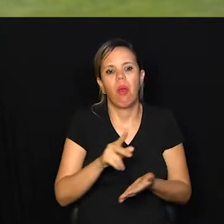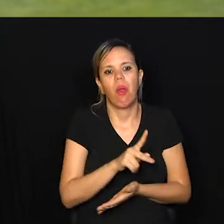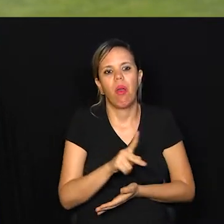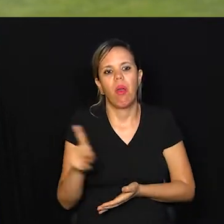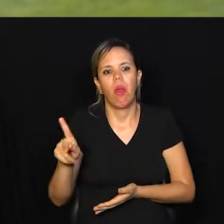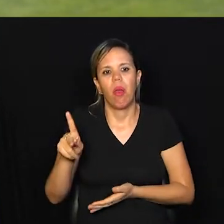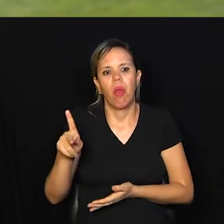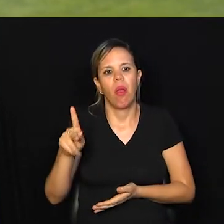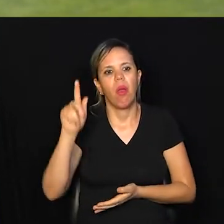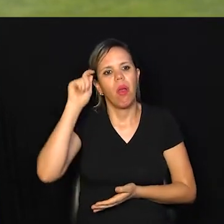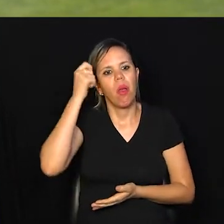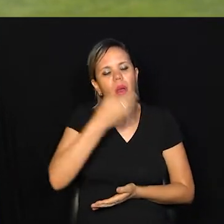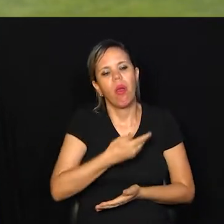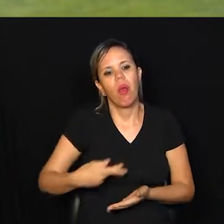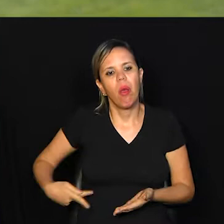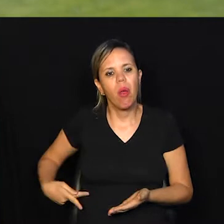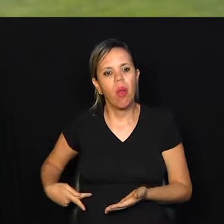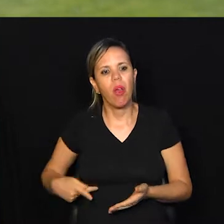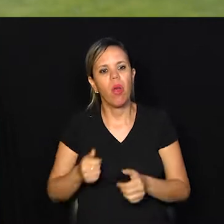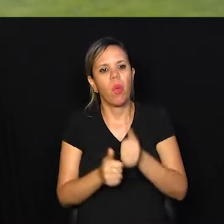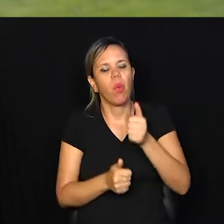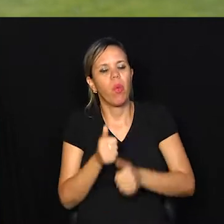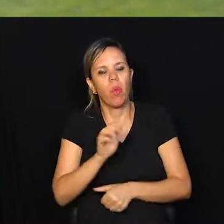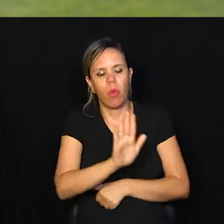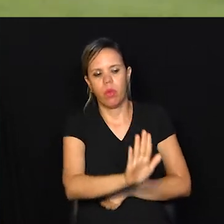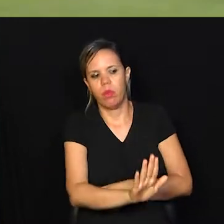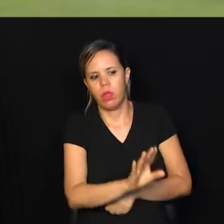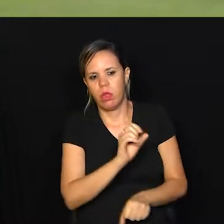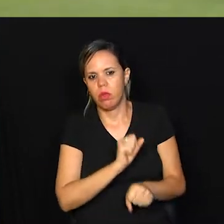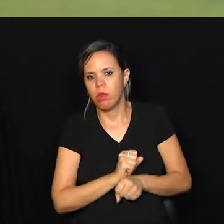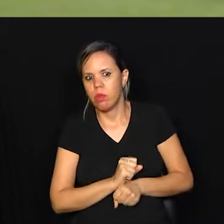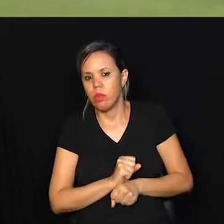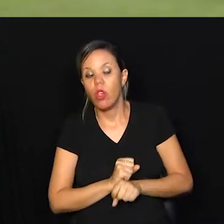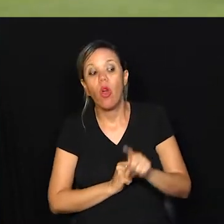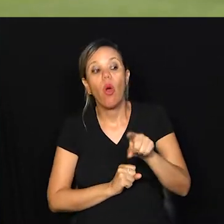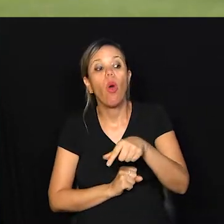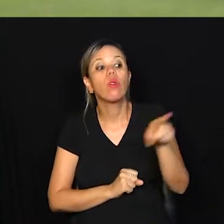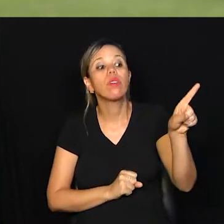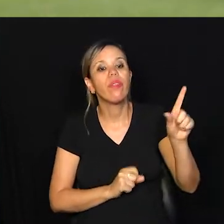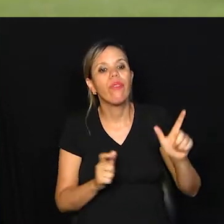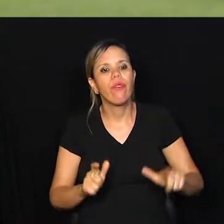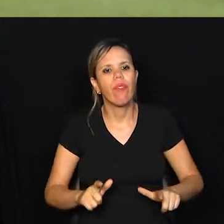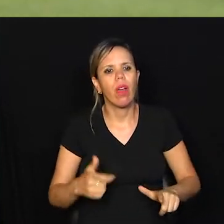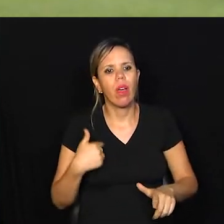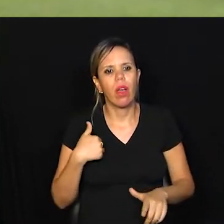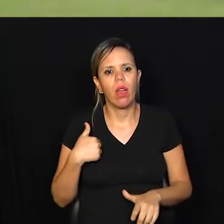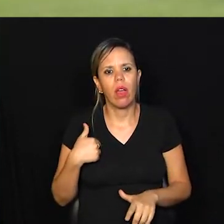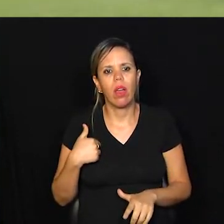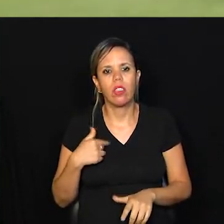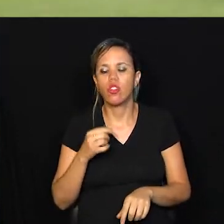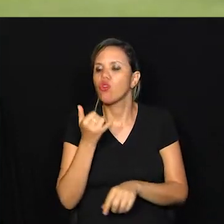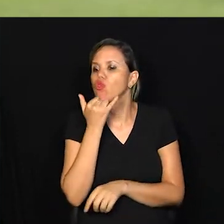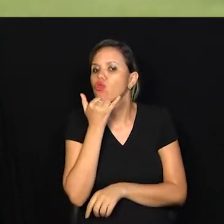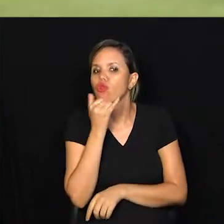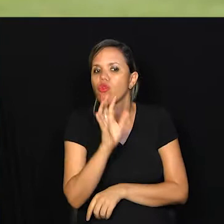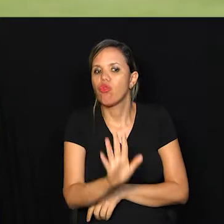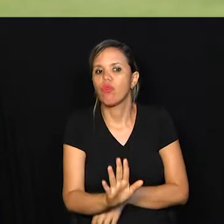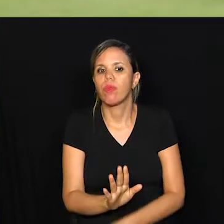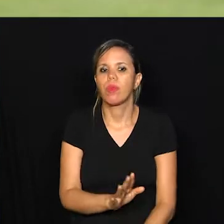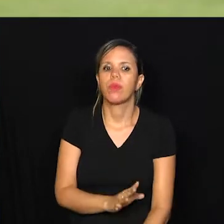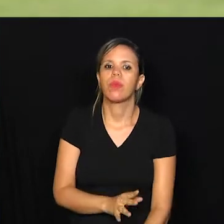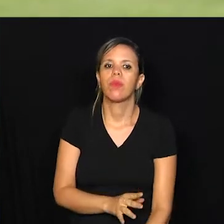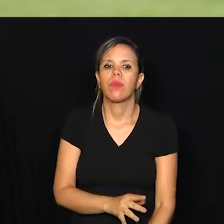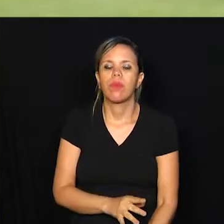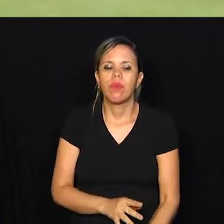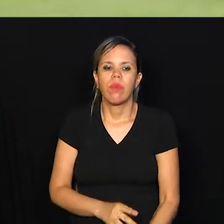Preta, sou jogador de futebol. Aí o cara fala, peraí, meu amigão, peraí. Onde o senhor vai? Não, peraí, desculpa, tá bom, então,